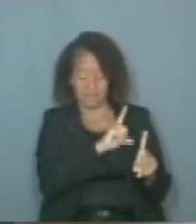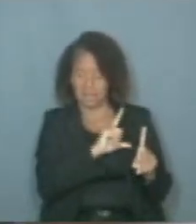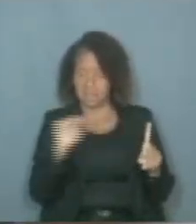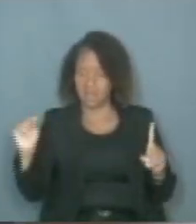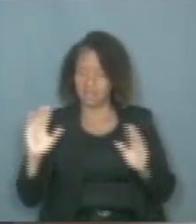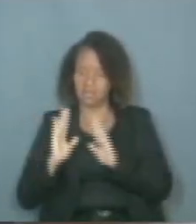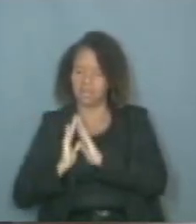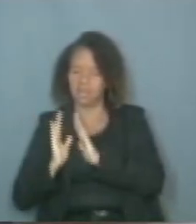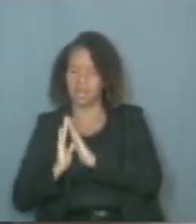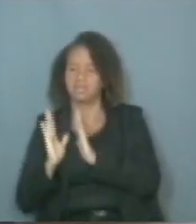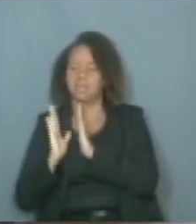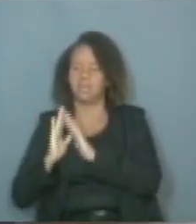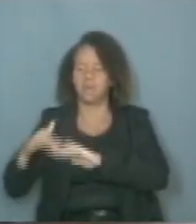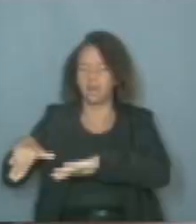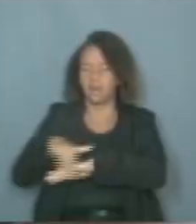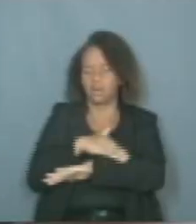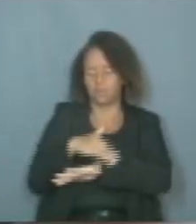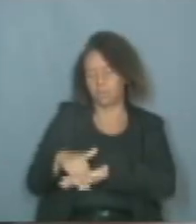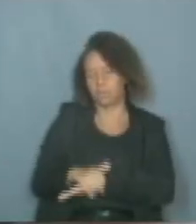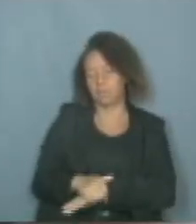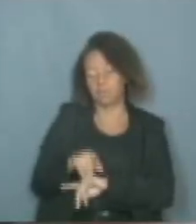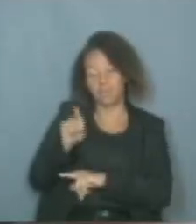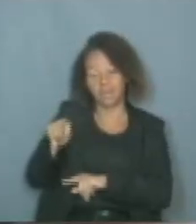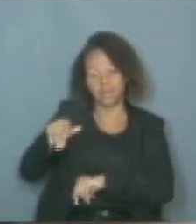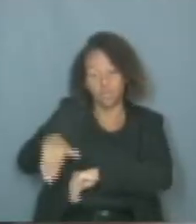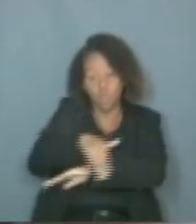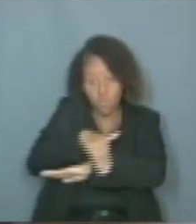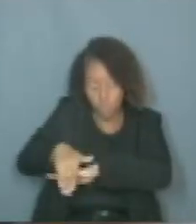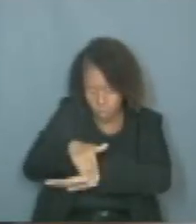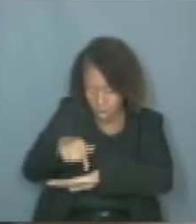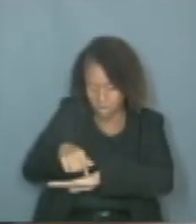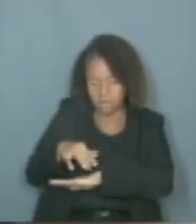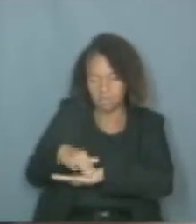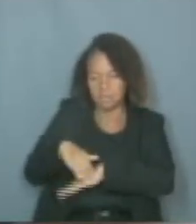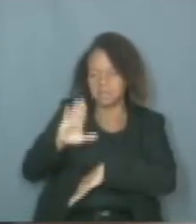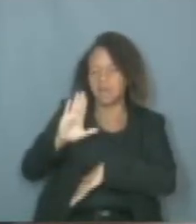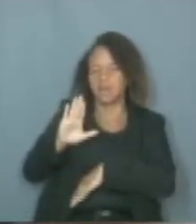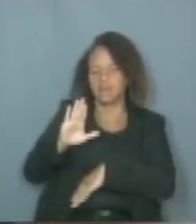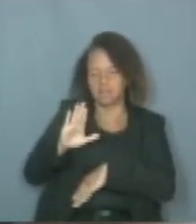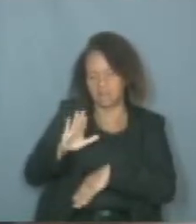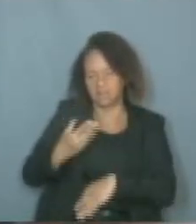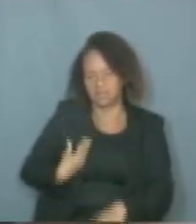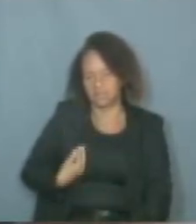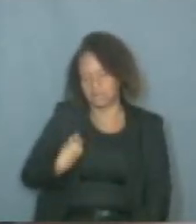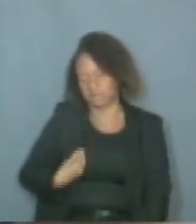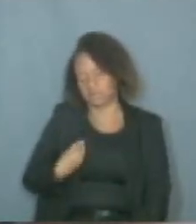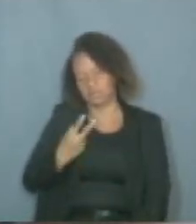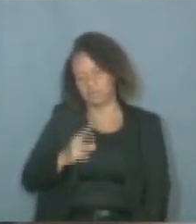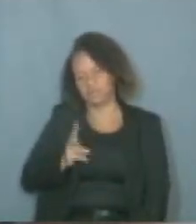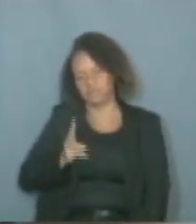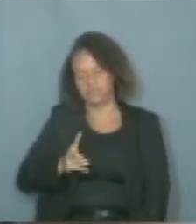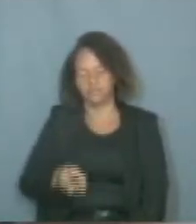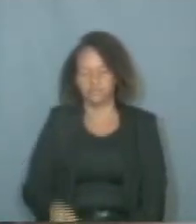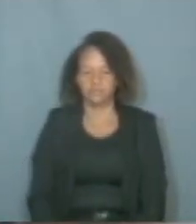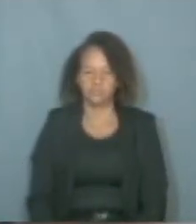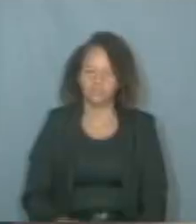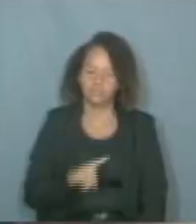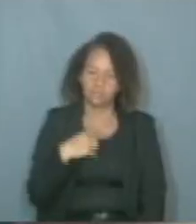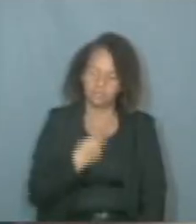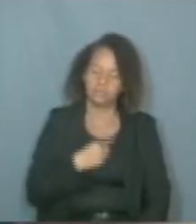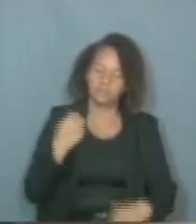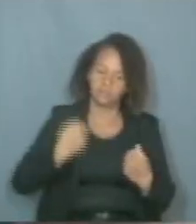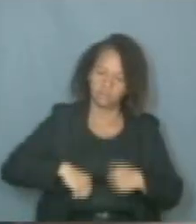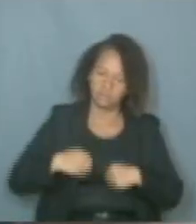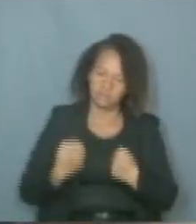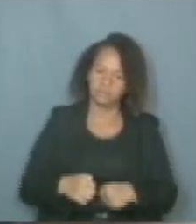casa para morar na rua, porque ali na rua, por incrível que pareça, ela tem mais chances de sobrevivência. Então, nós precisamos